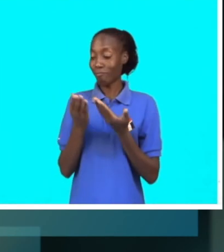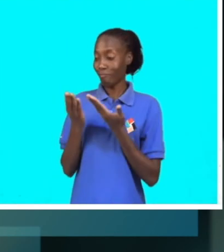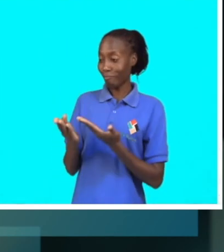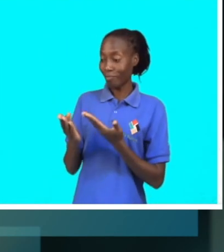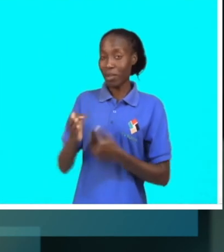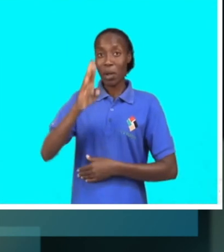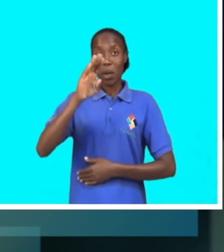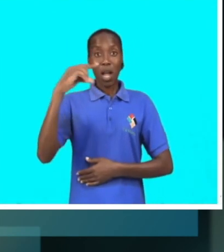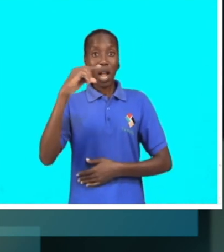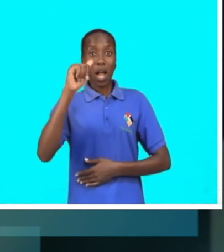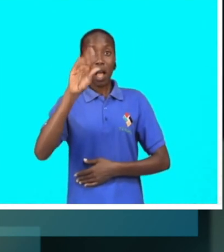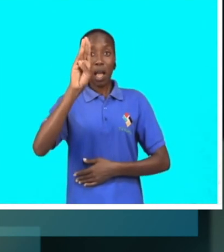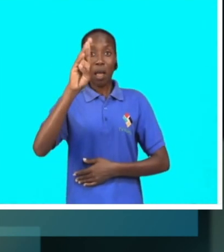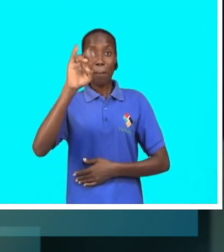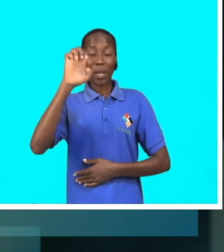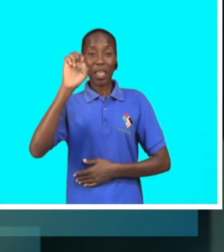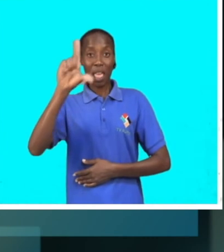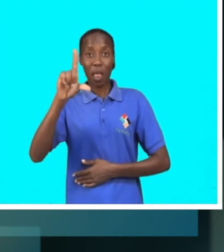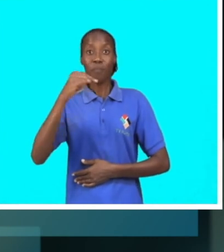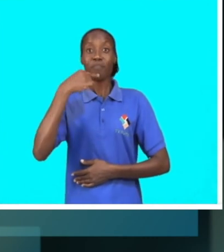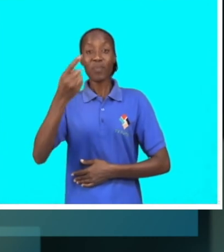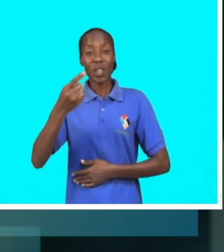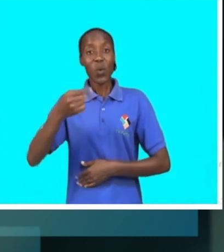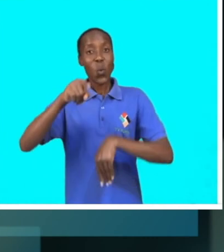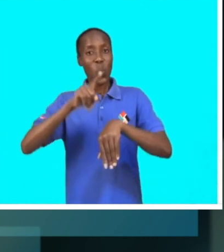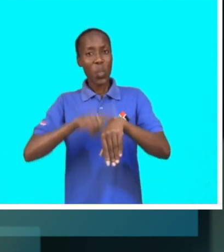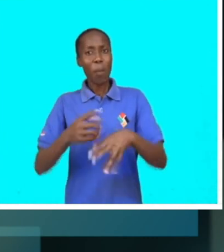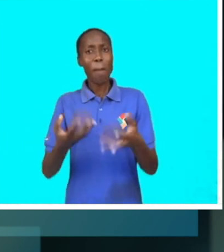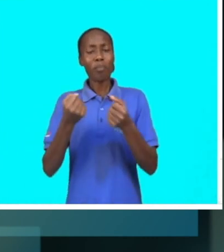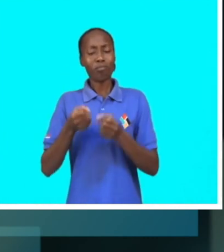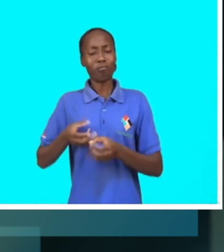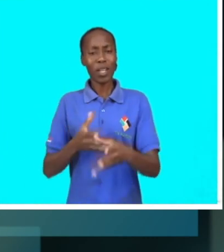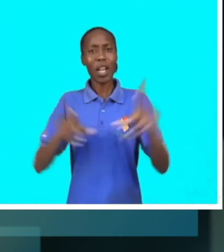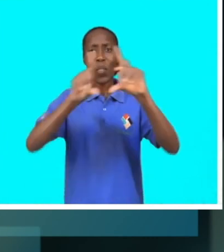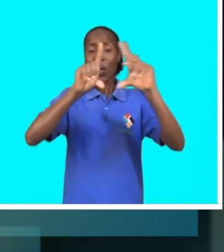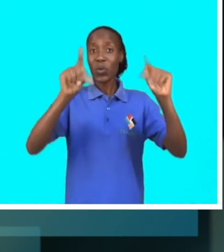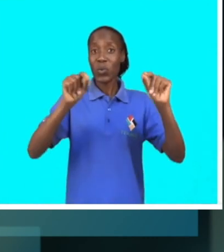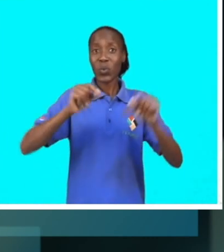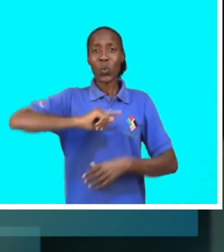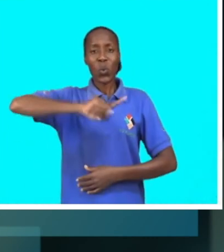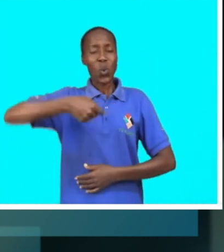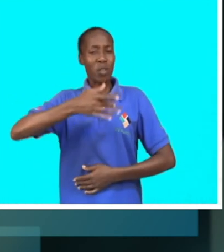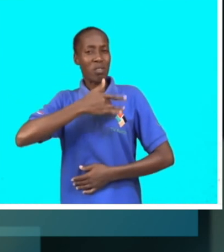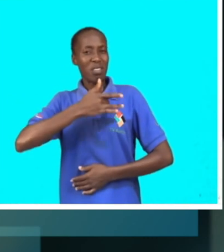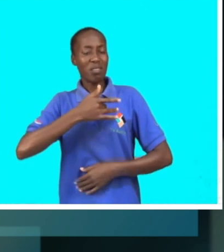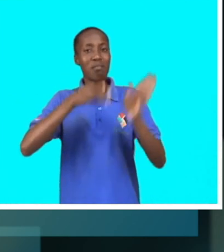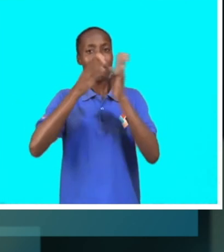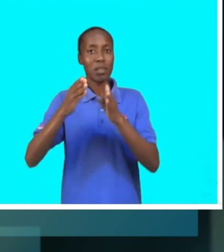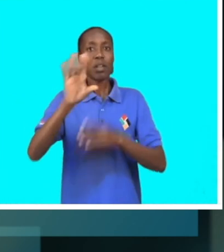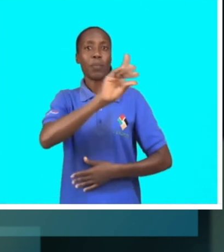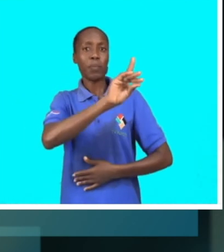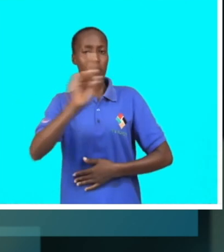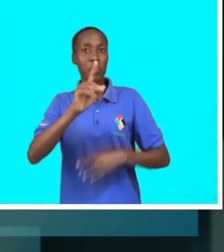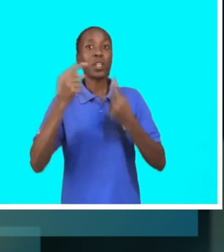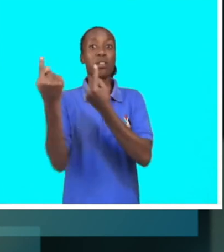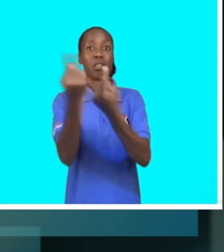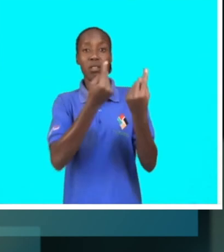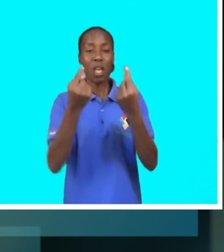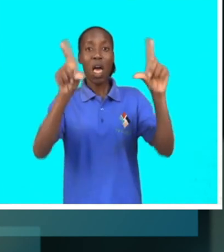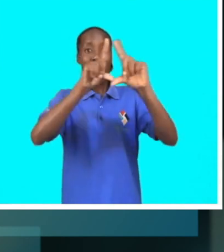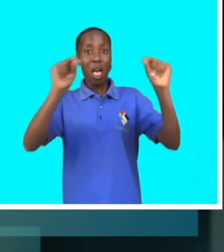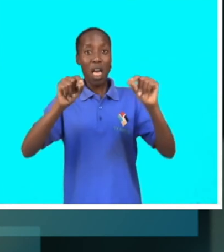Barros, por ter-nos concedido este tempo para falar um pouco daquilo que é a nossa equitação. A equitação das pessoas com deficiência em relação